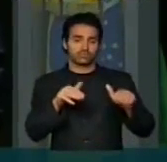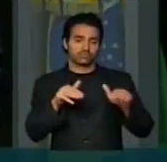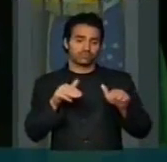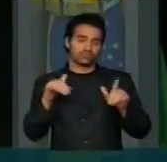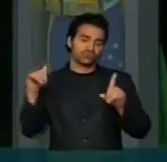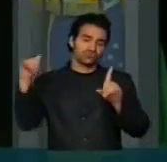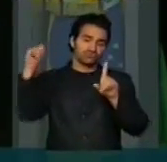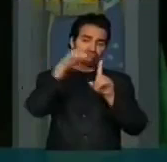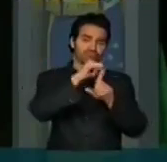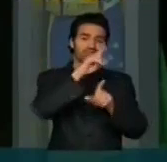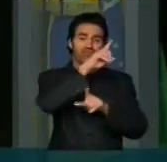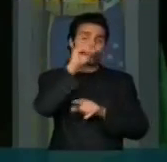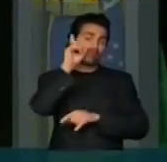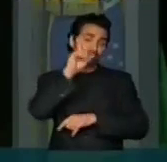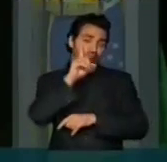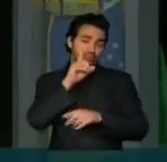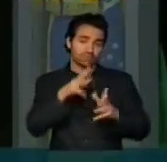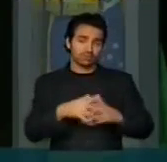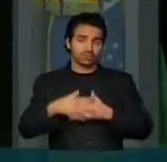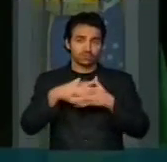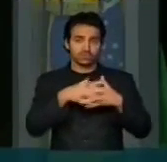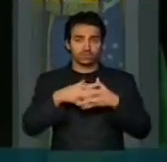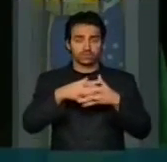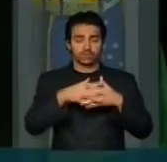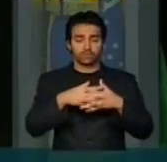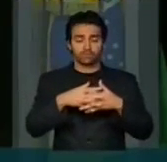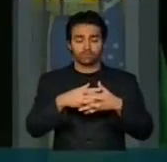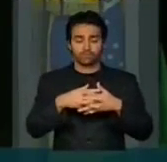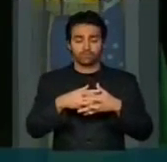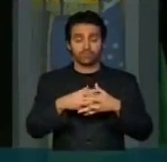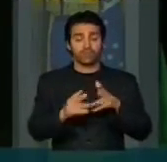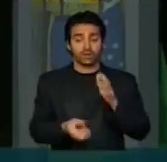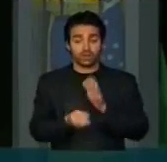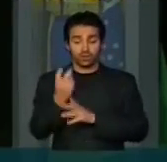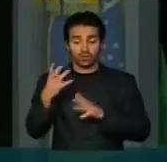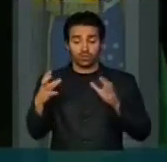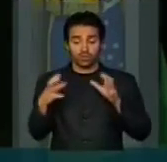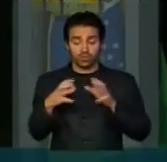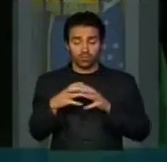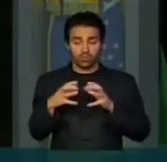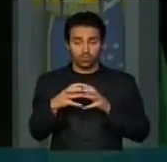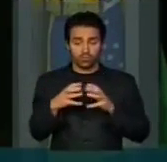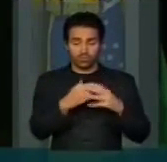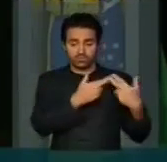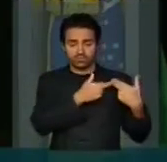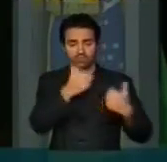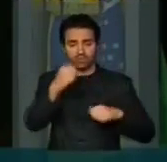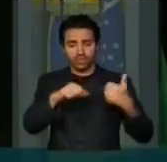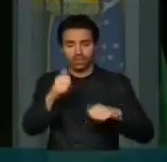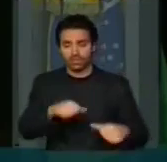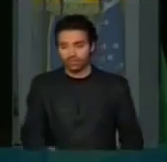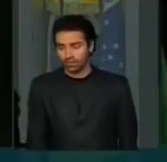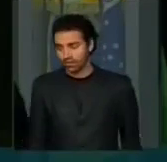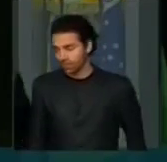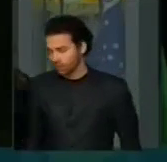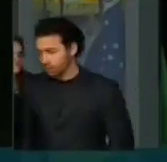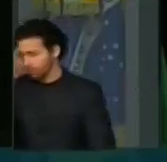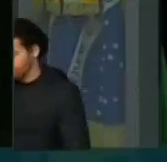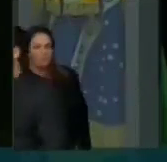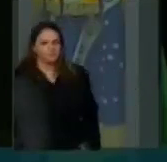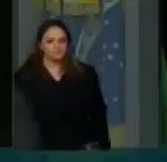foi formada, Molon, uma comissão do Congresso para examinar e dar um